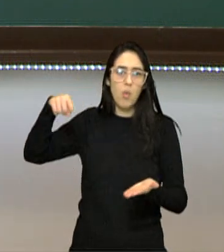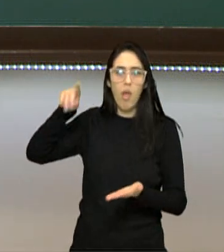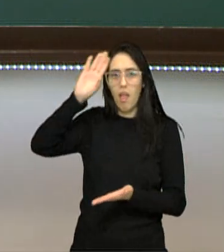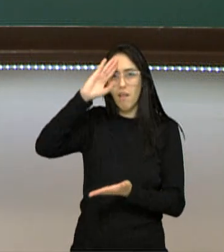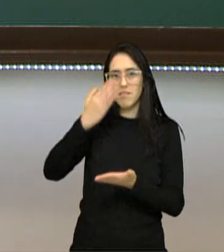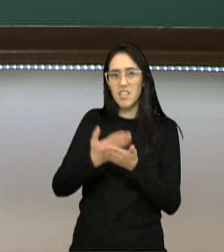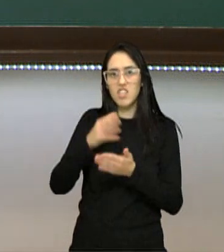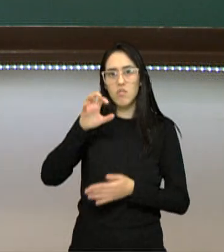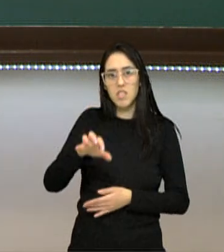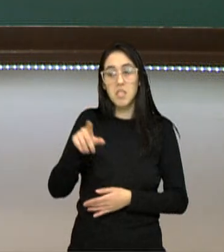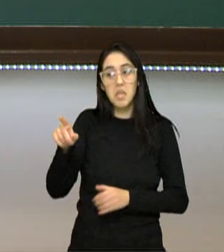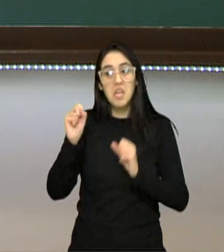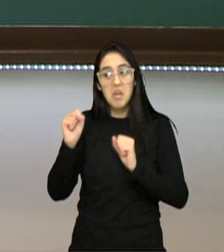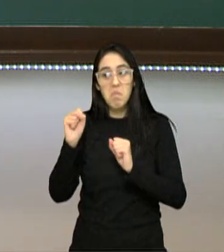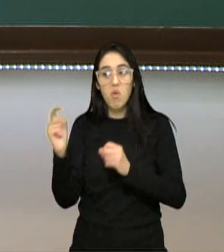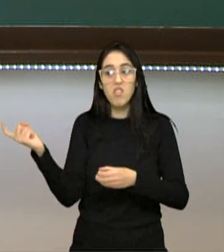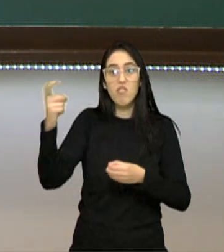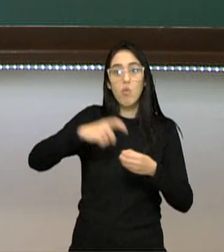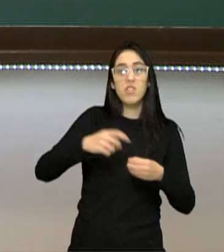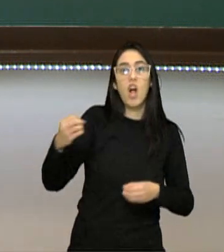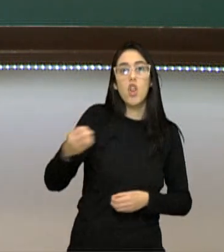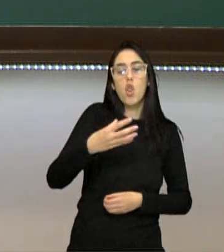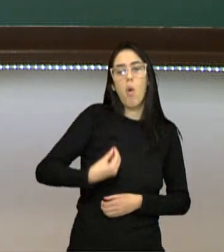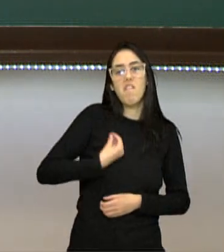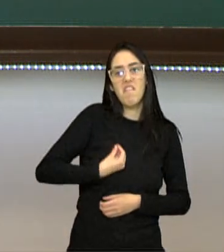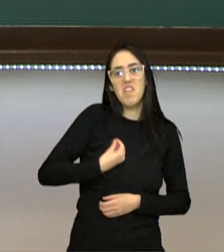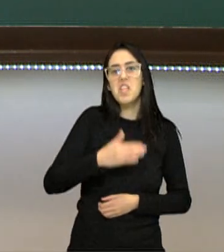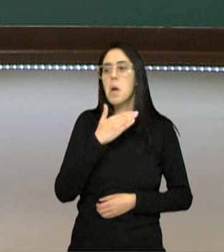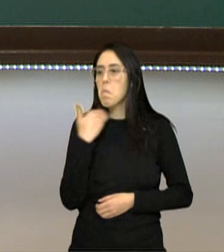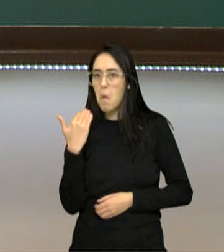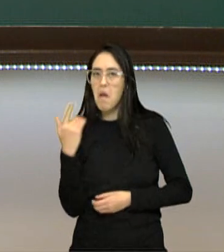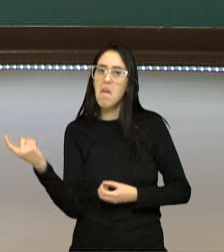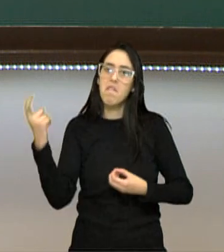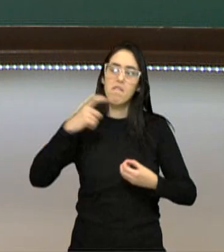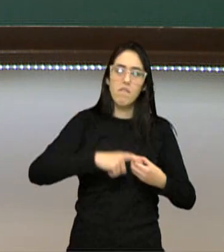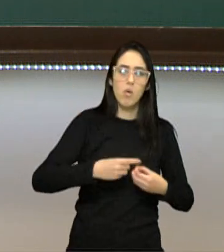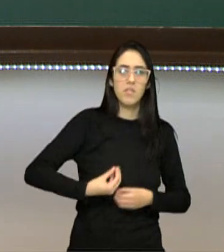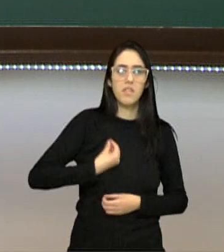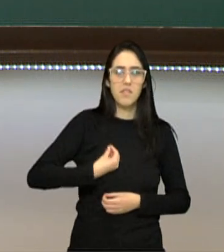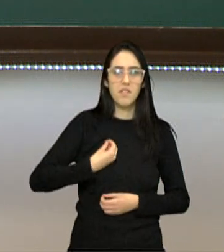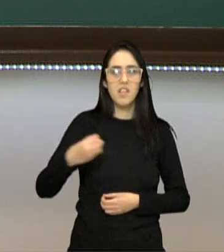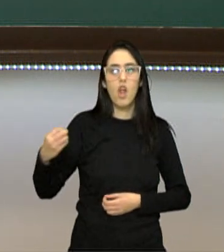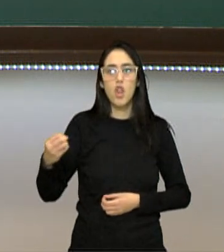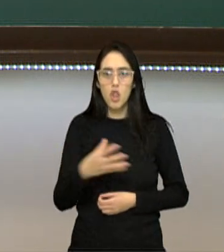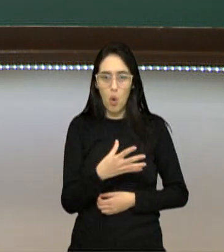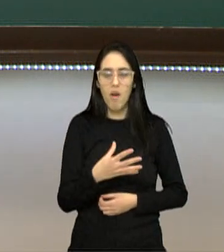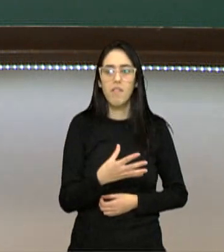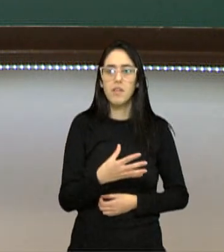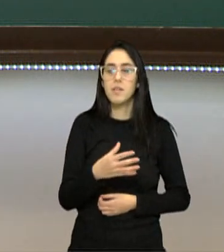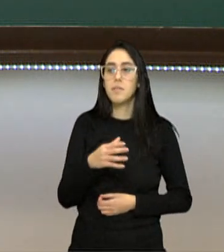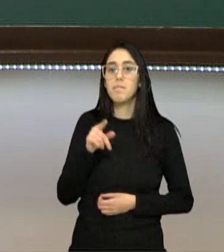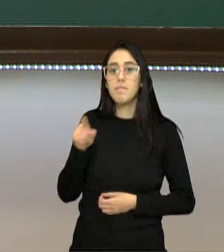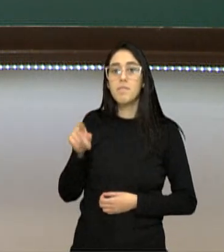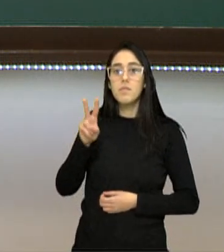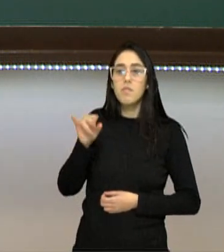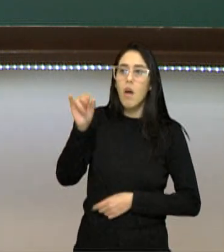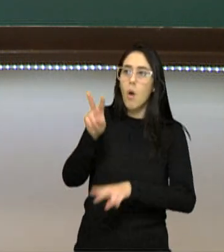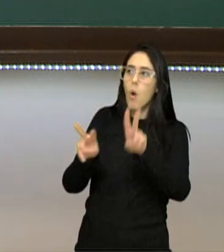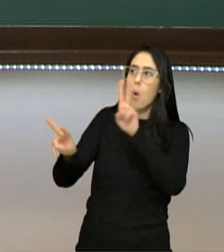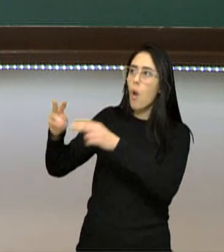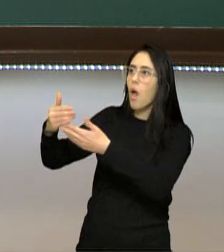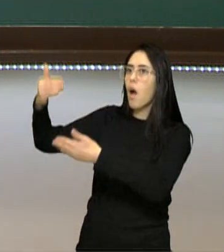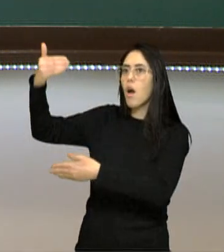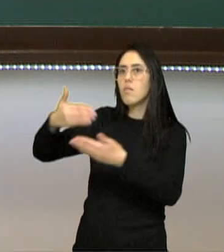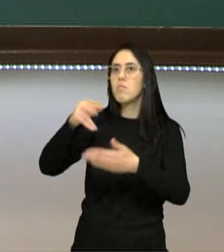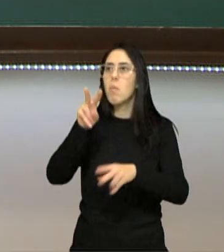que eles voltariam para uma nova vida. E quando eles retornassem para uma nova vida, ao olhar para as paredes, ele ia